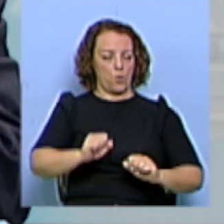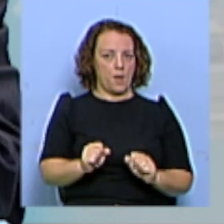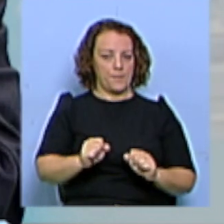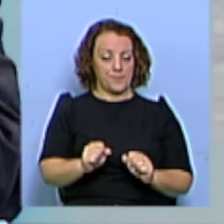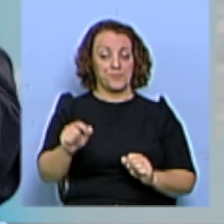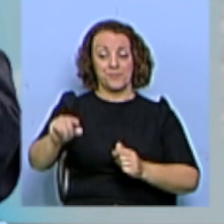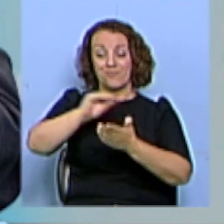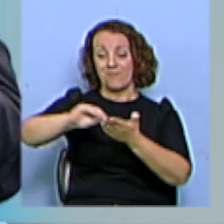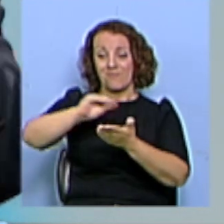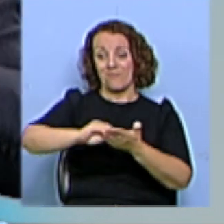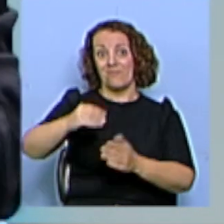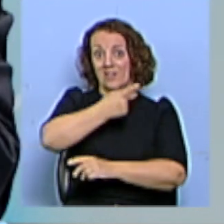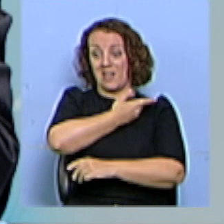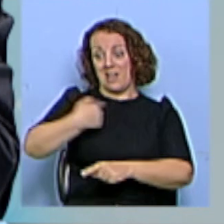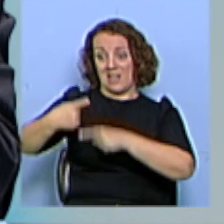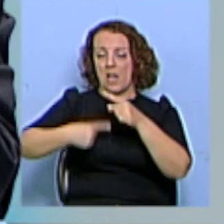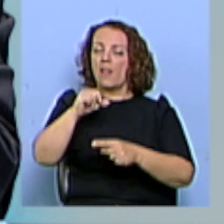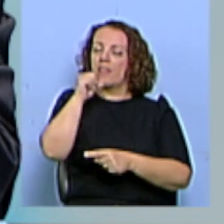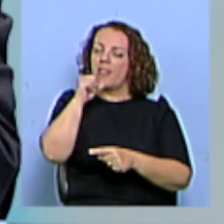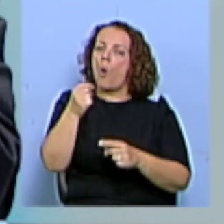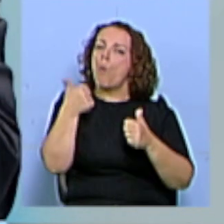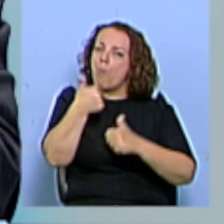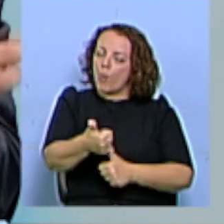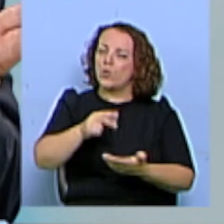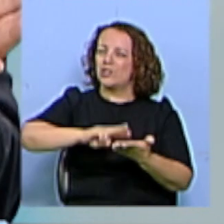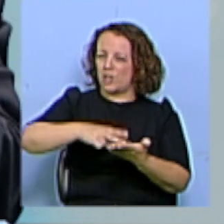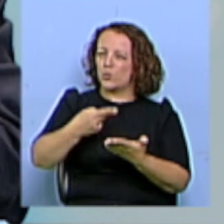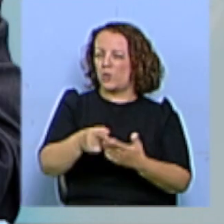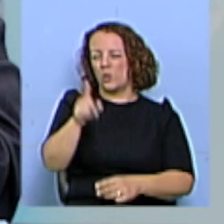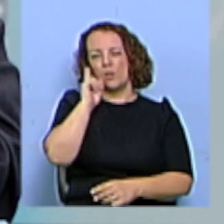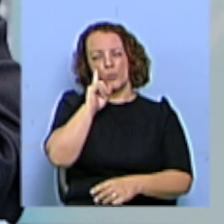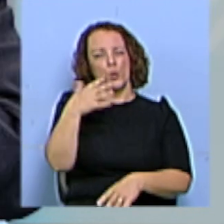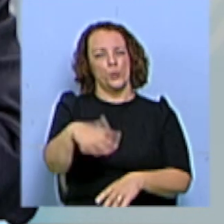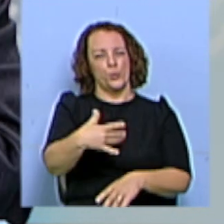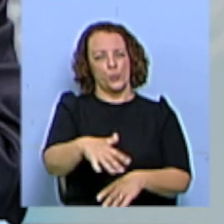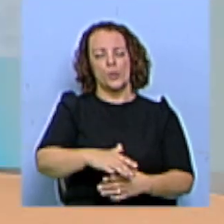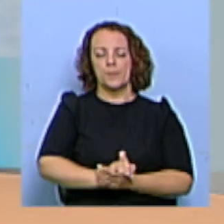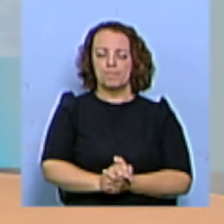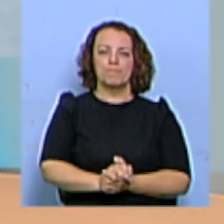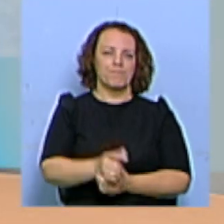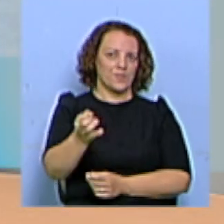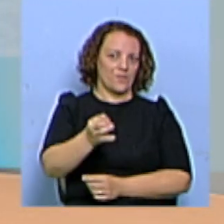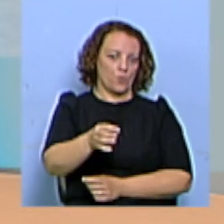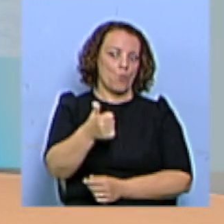também normalmente boas traduções. E isso é muito importante. Foram de facto já bons investimentos também